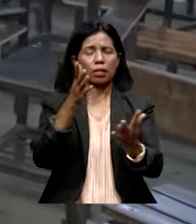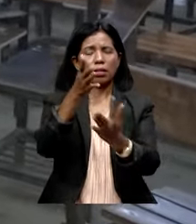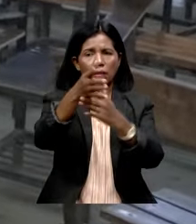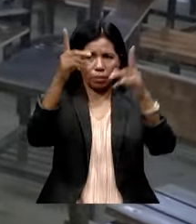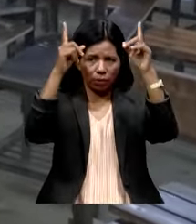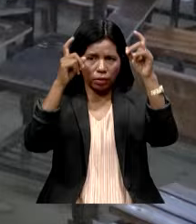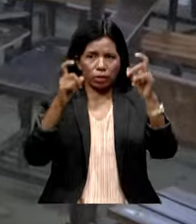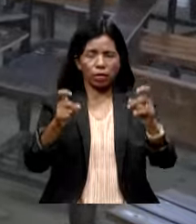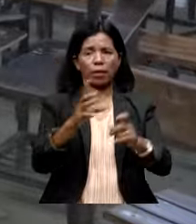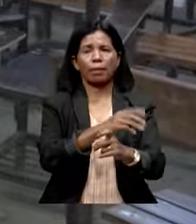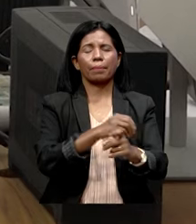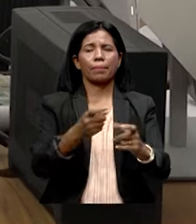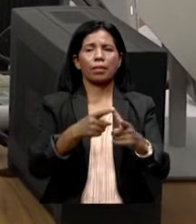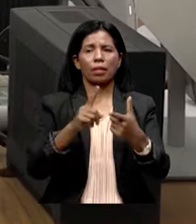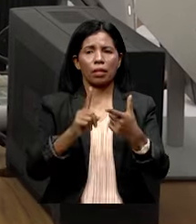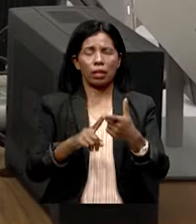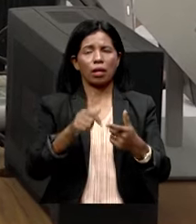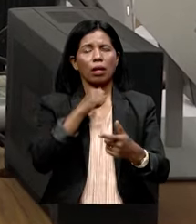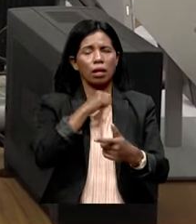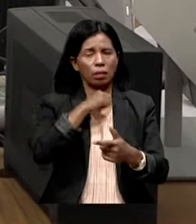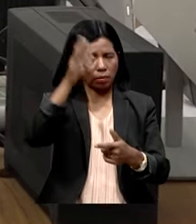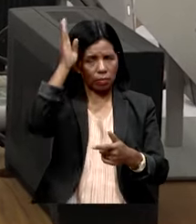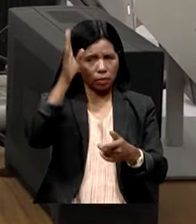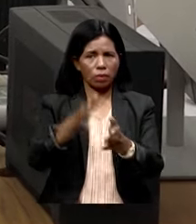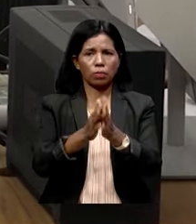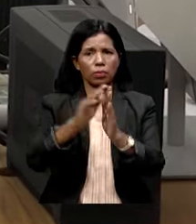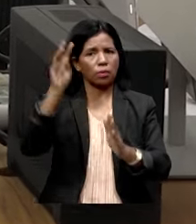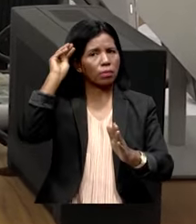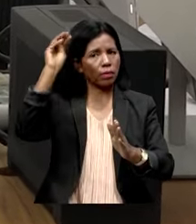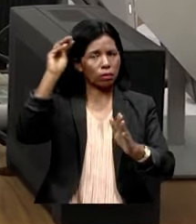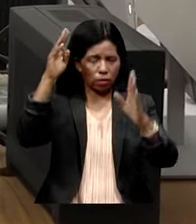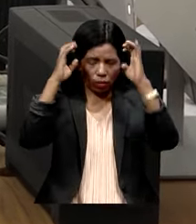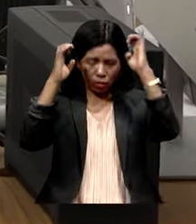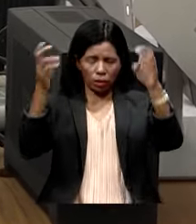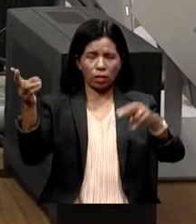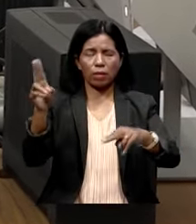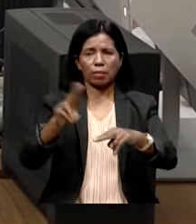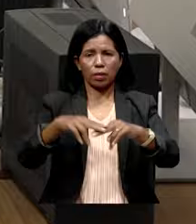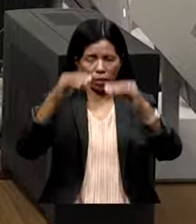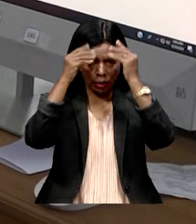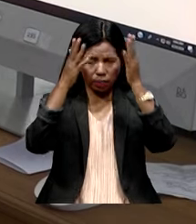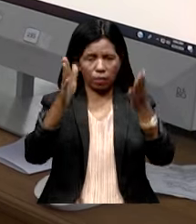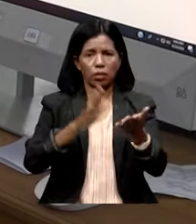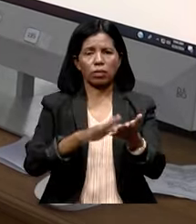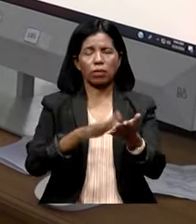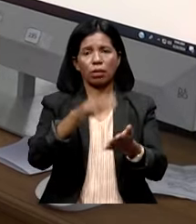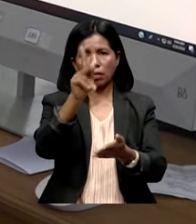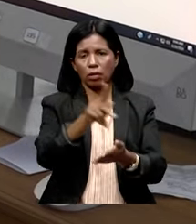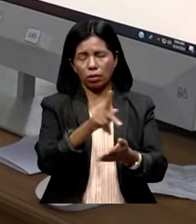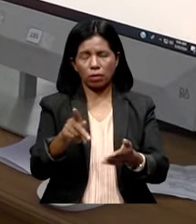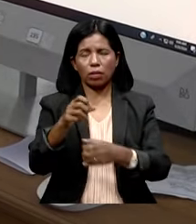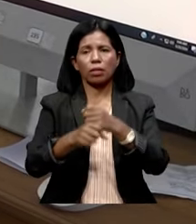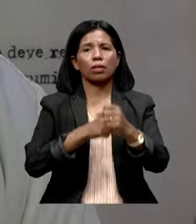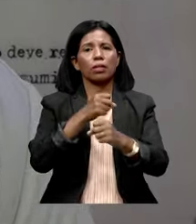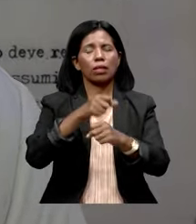exame, passas em classe. Também Dom Virgílio, o si Ministério da Educação, ato estende contrato para professores Escola Católica Sira Totina